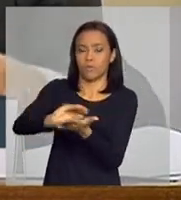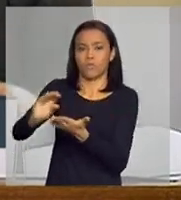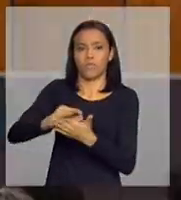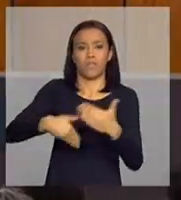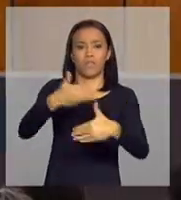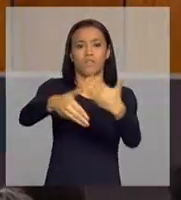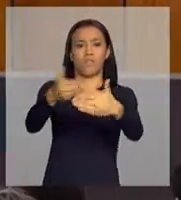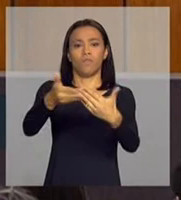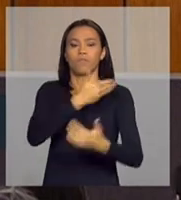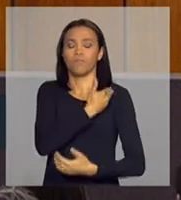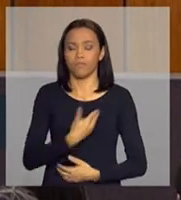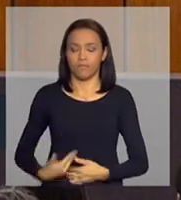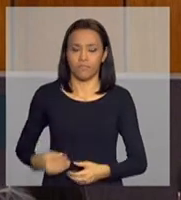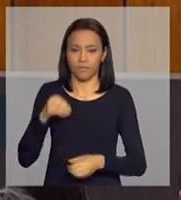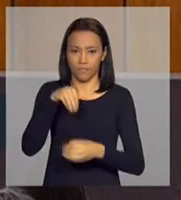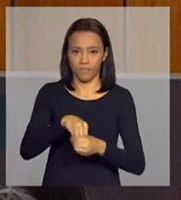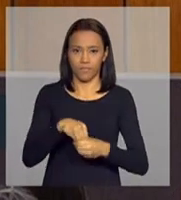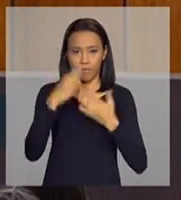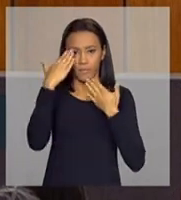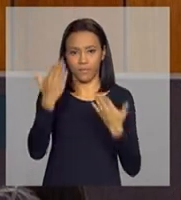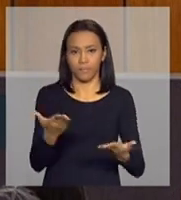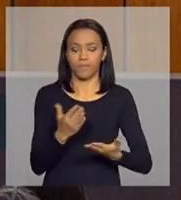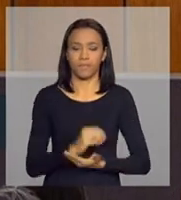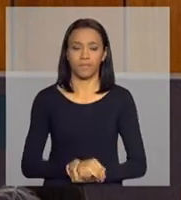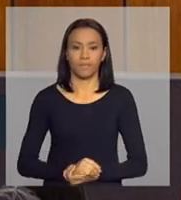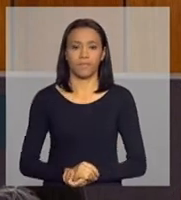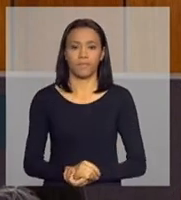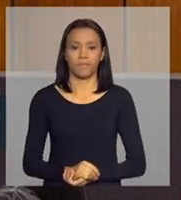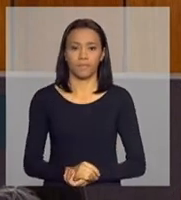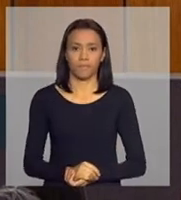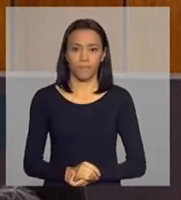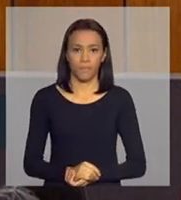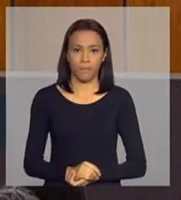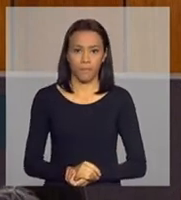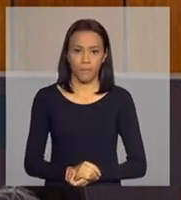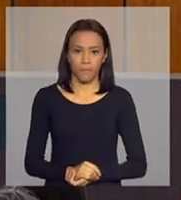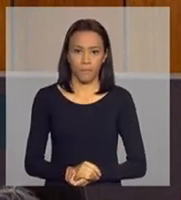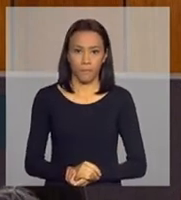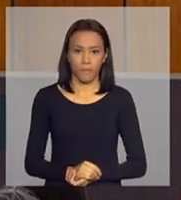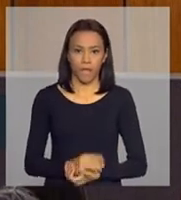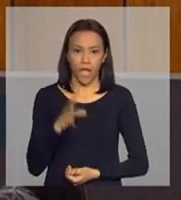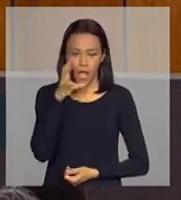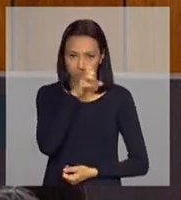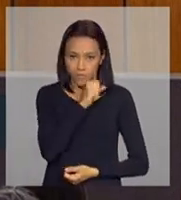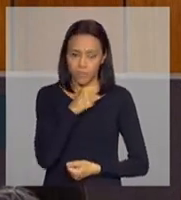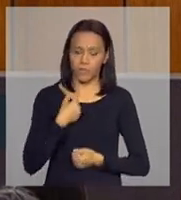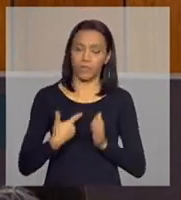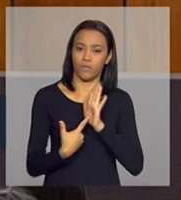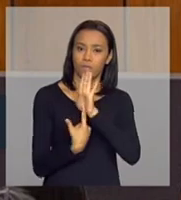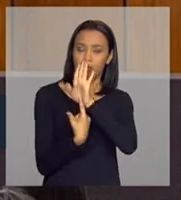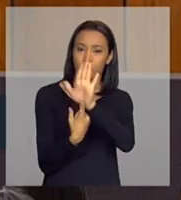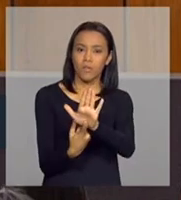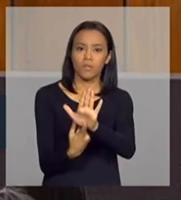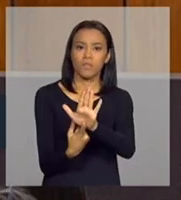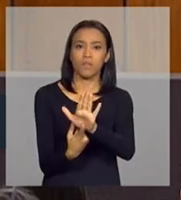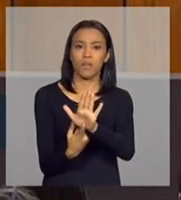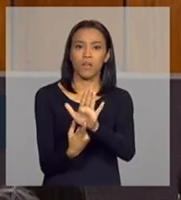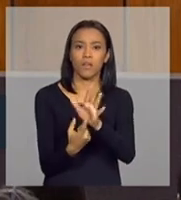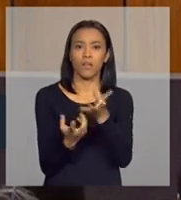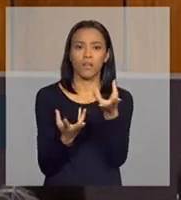do tempo muito obrigado hoje eu vou apresentar agora rapidamente como é que